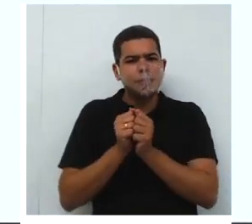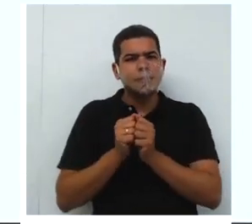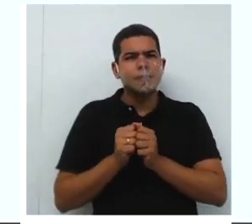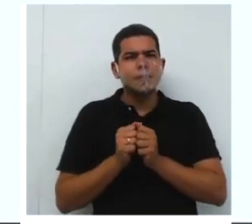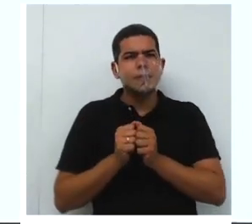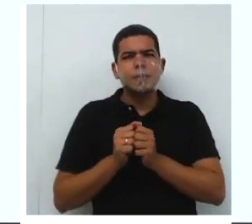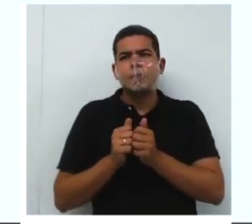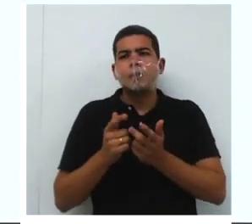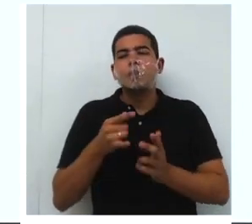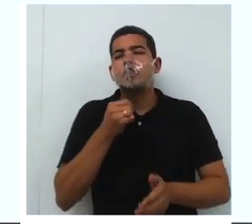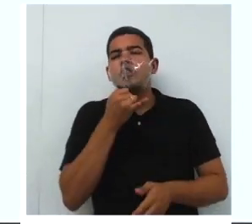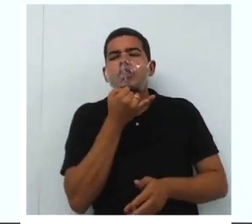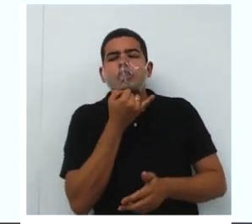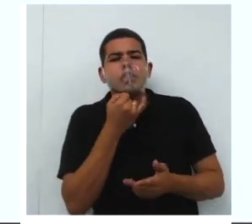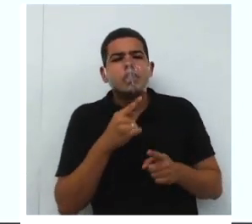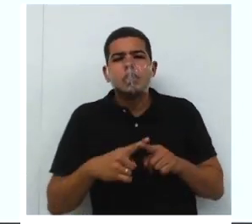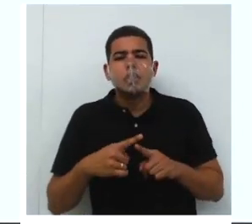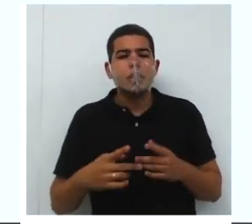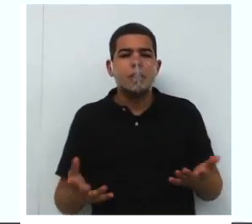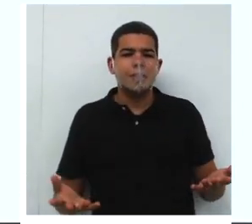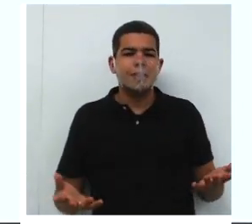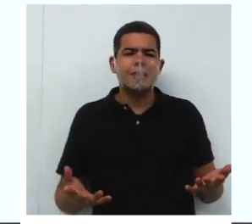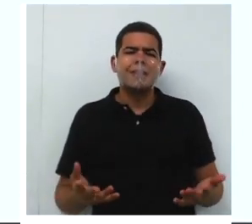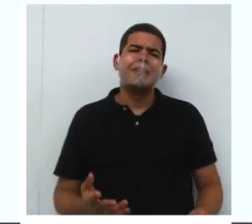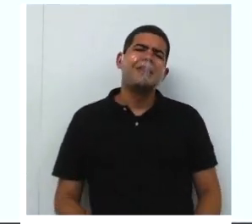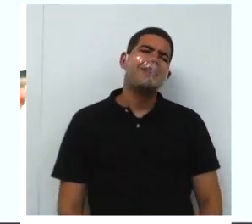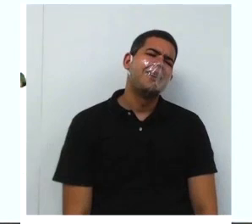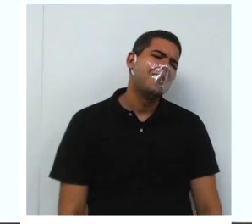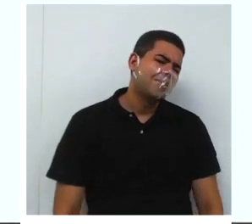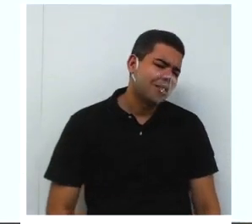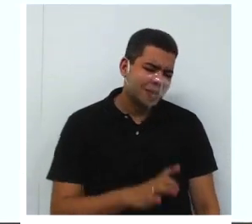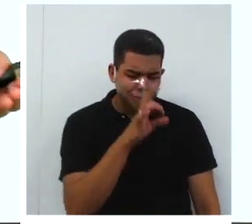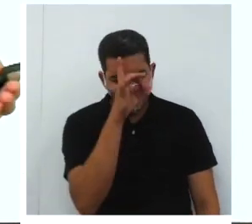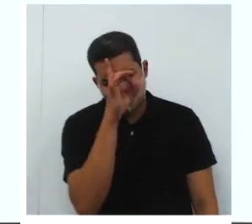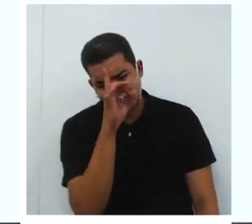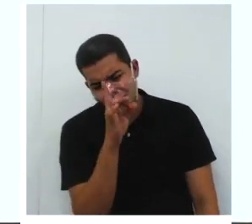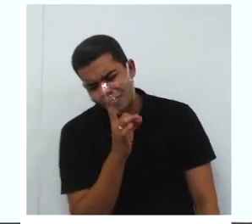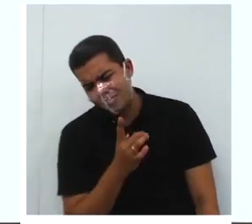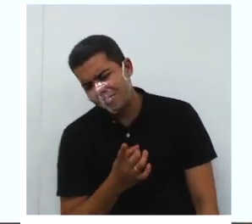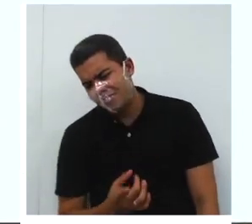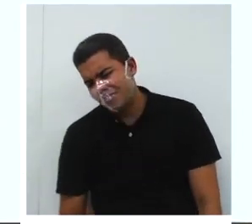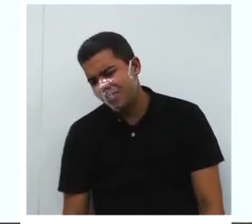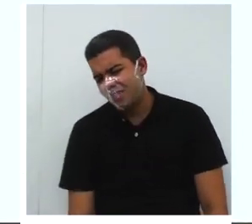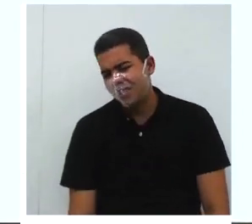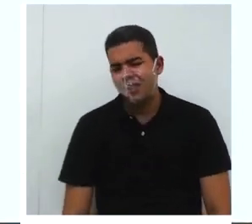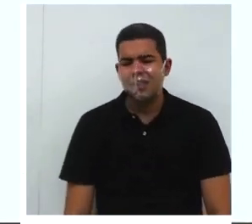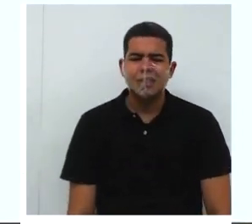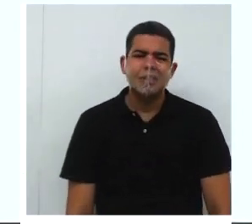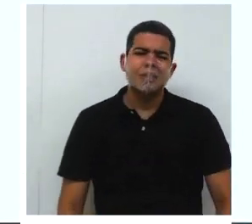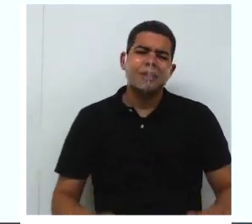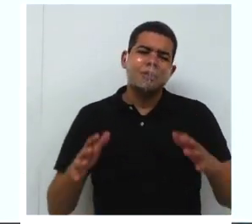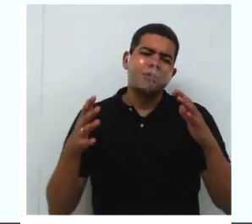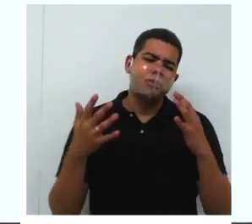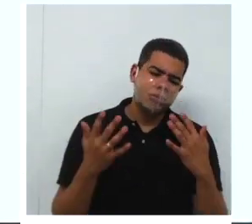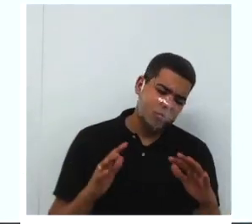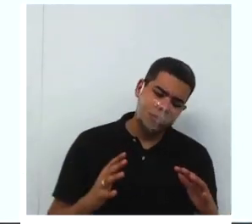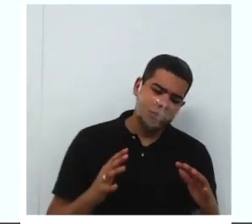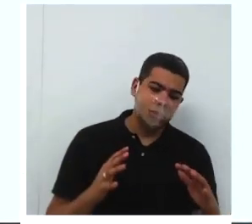então pronto, para que ficar triste, deprimido, né, como se costuma dizer, down?